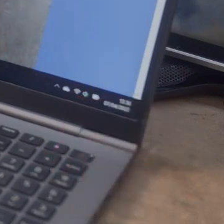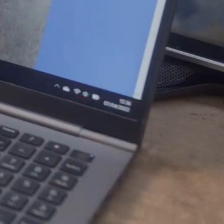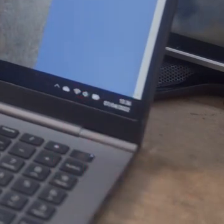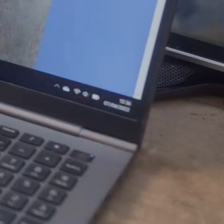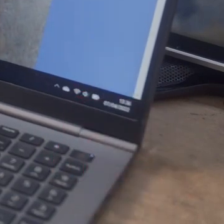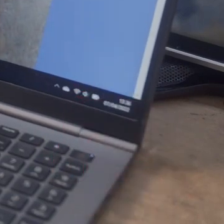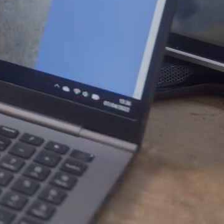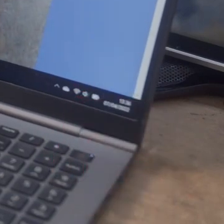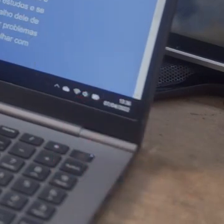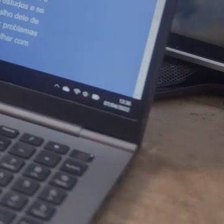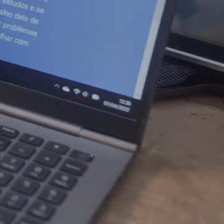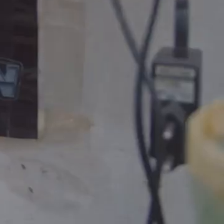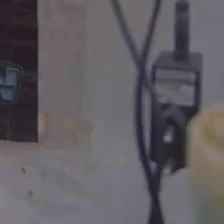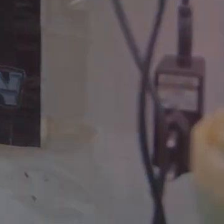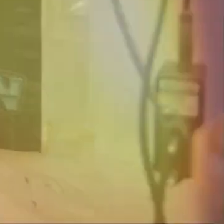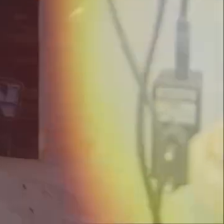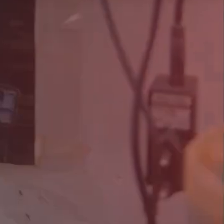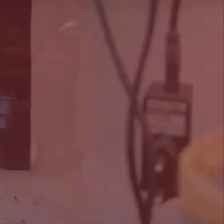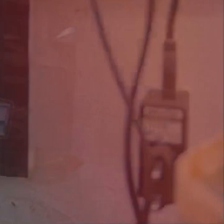ocuparem a tecnologia também.